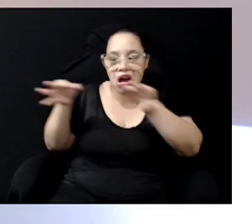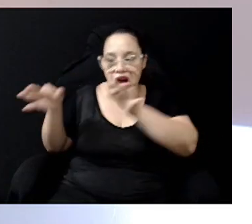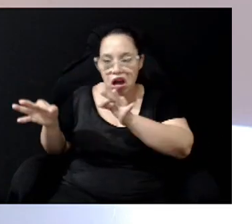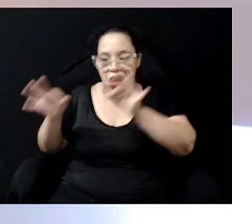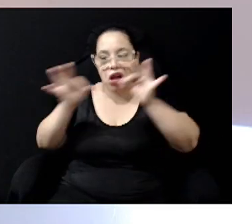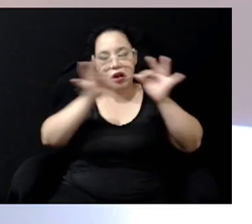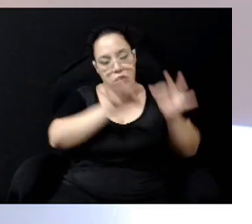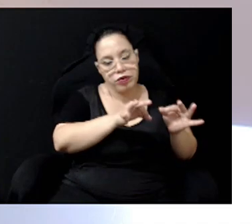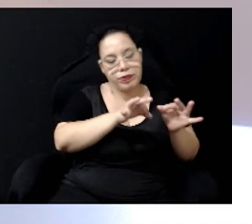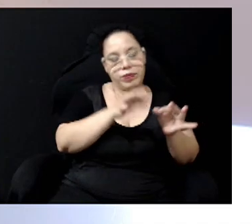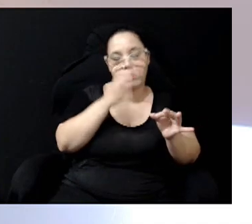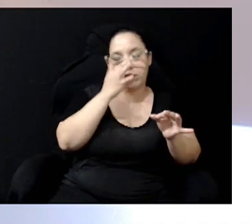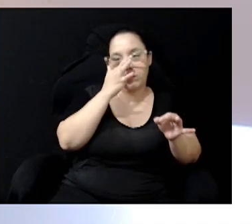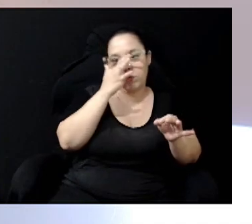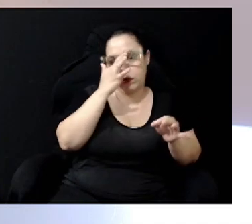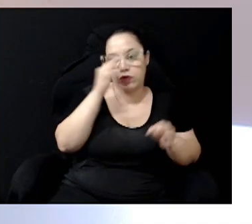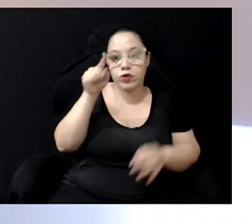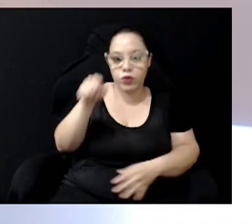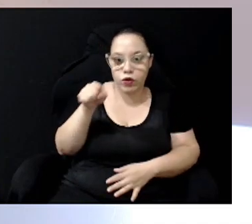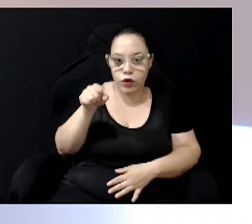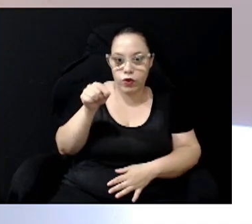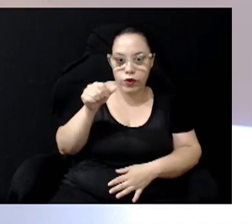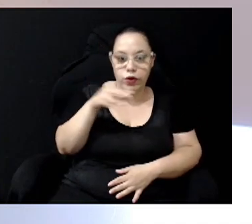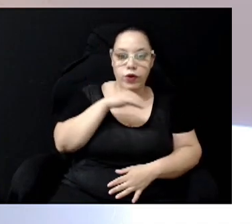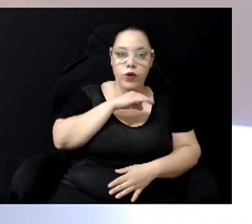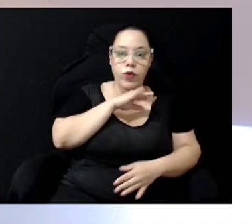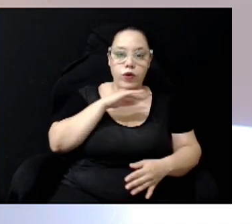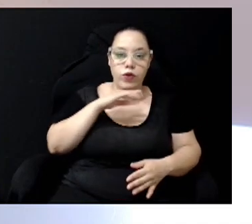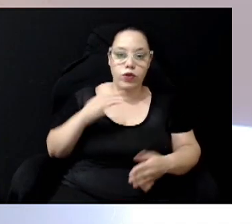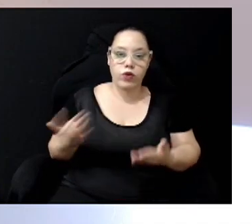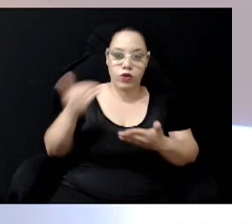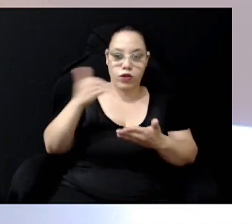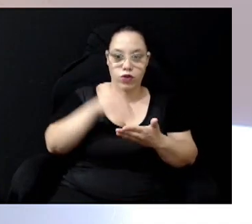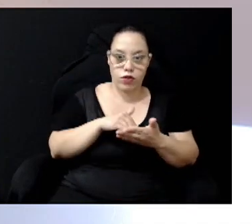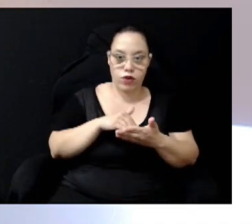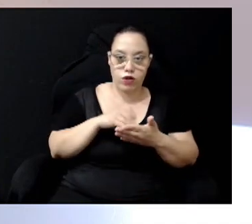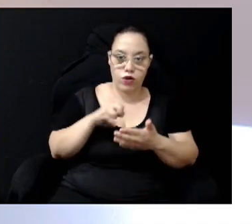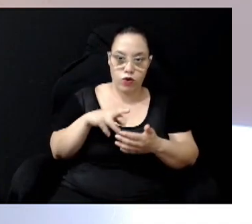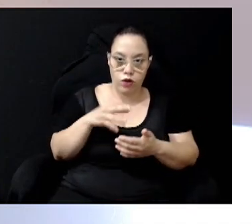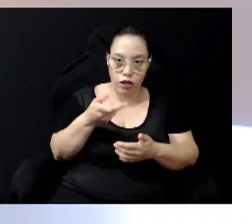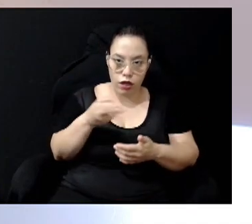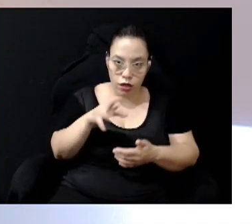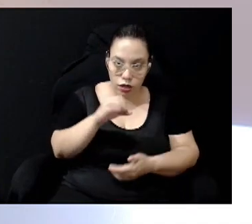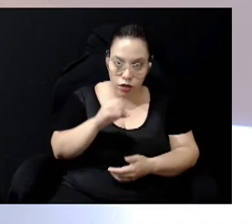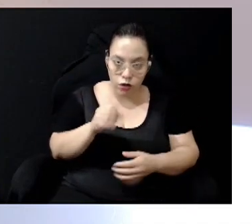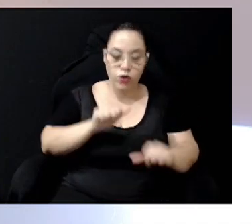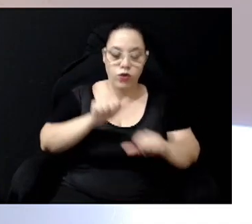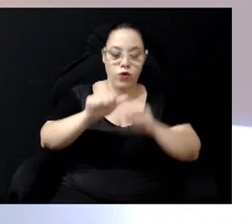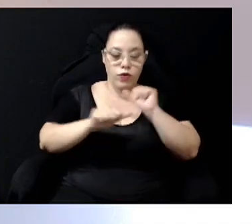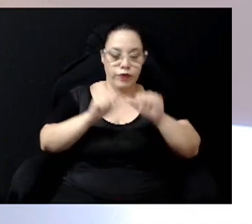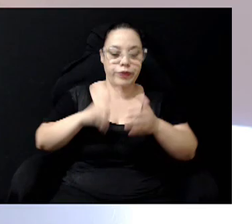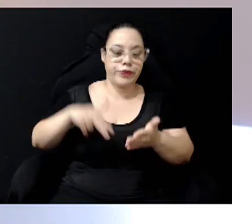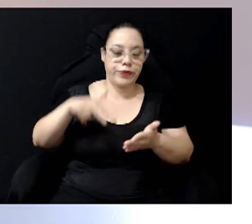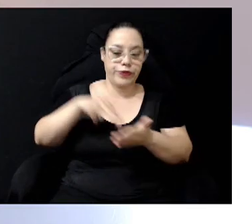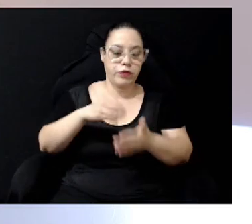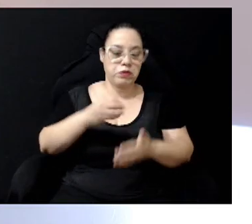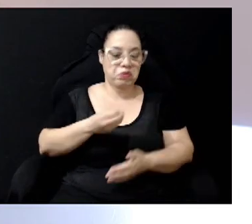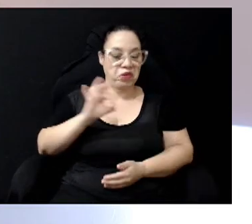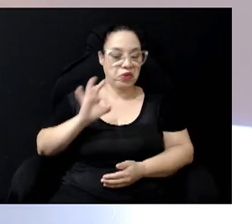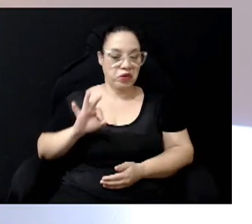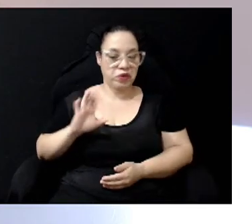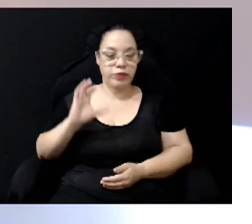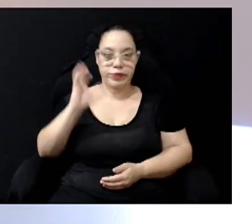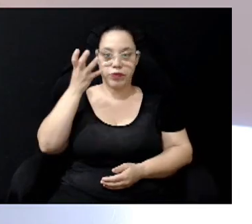que o que o animal trouxe na constelação é olhado e a mudança de postura do tutor aconteceu, o